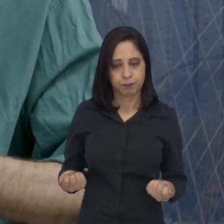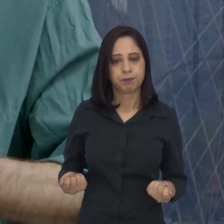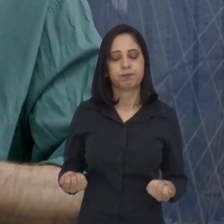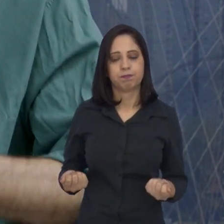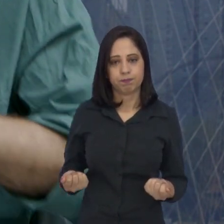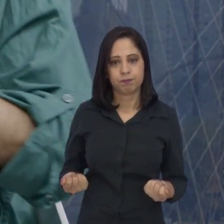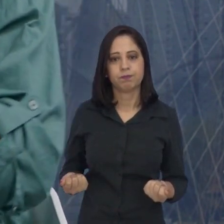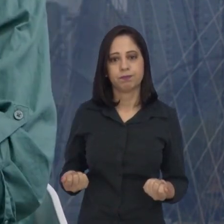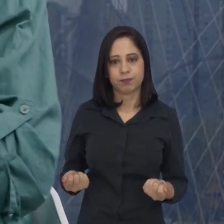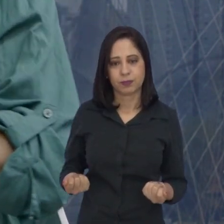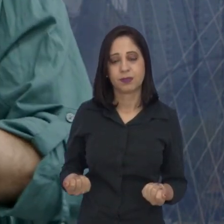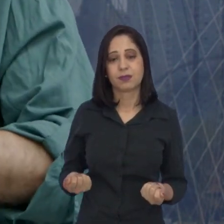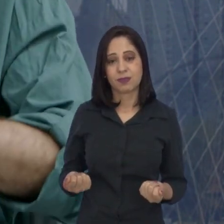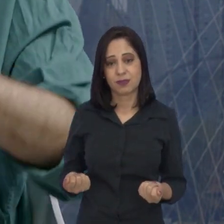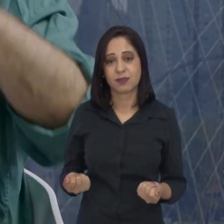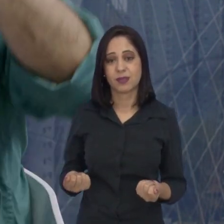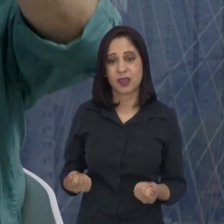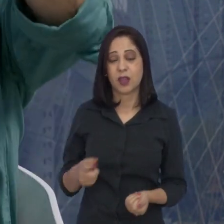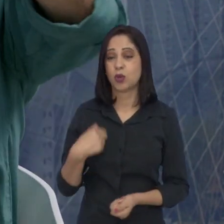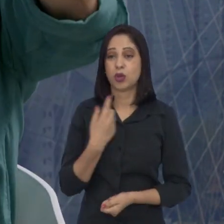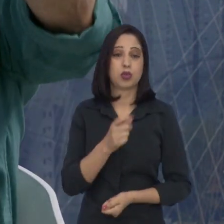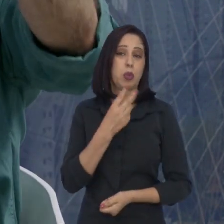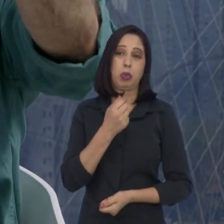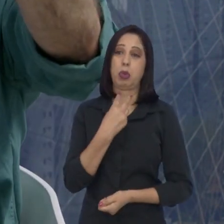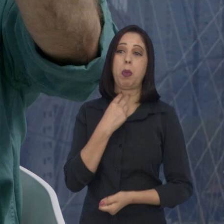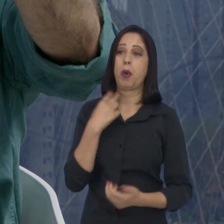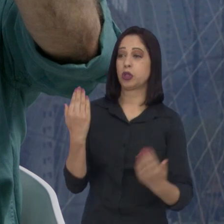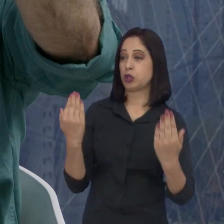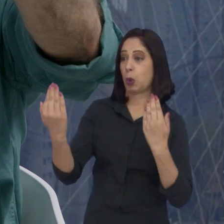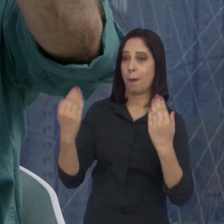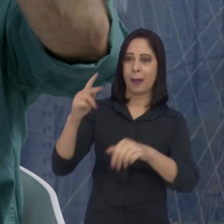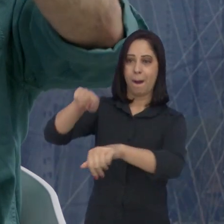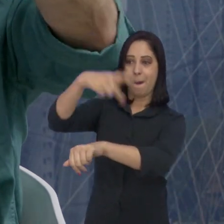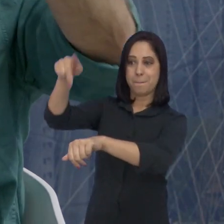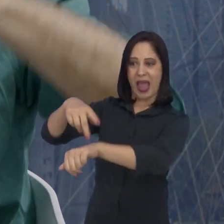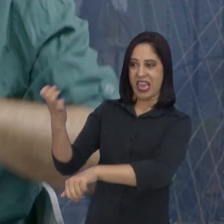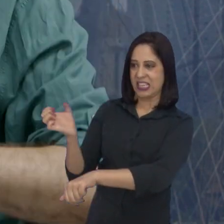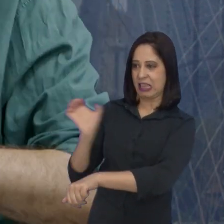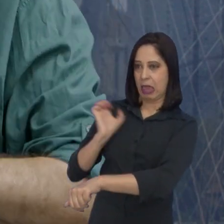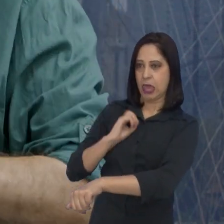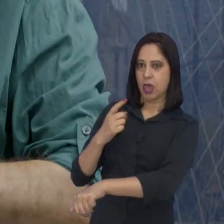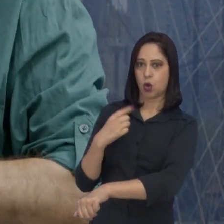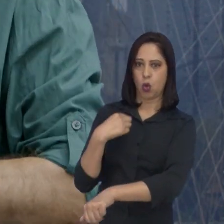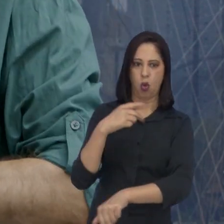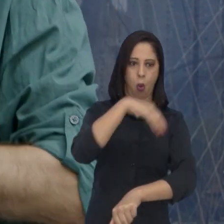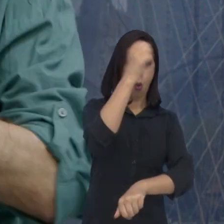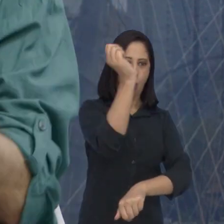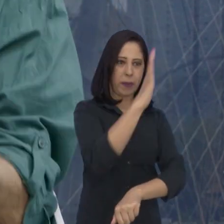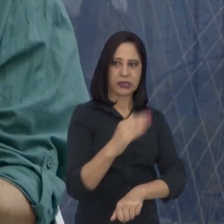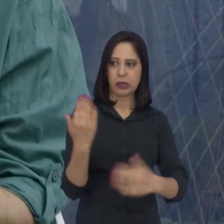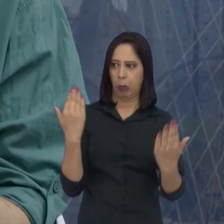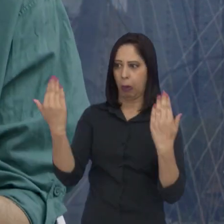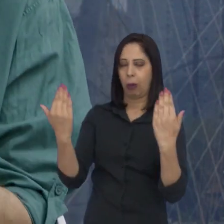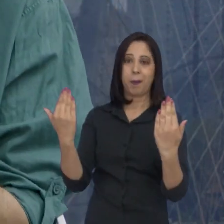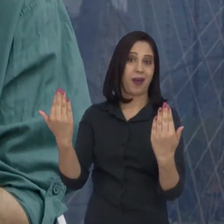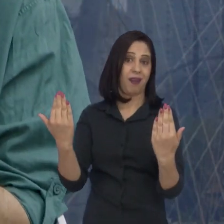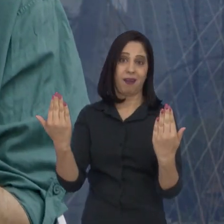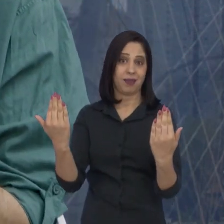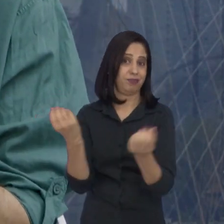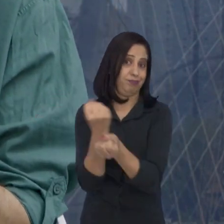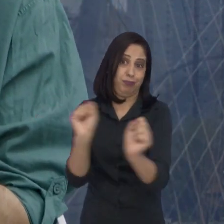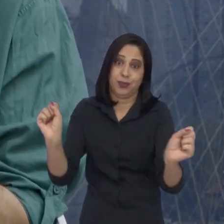podemos e às vezes não devemos nos comparar com os tais países desenvolvidos, né? Mas há uma coisa que é